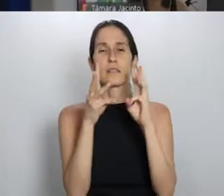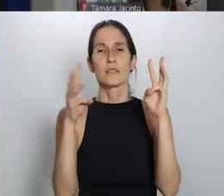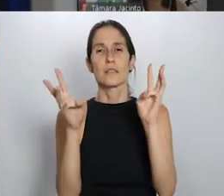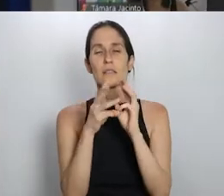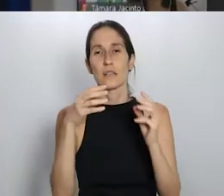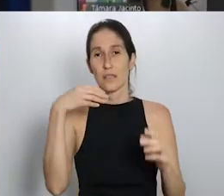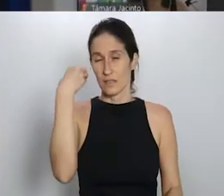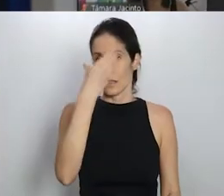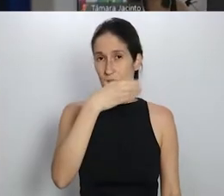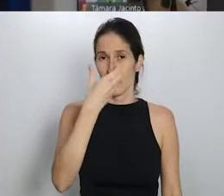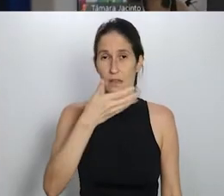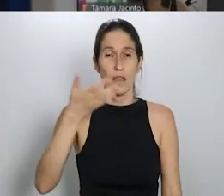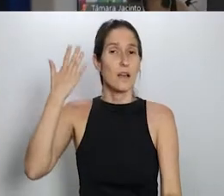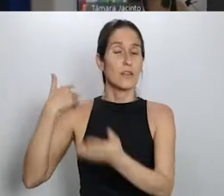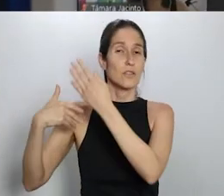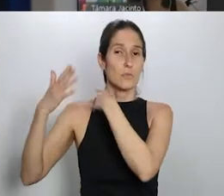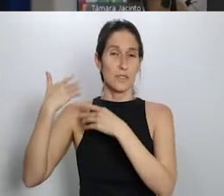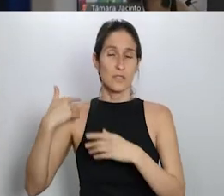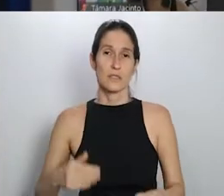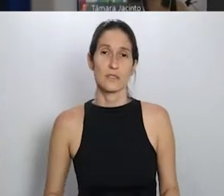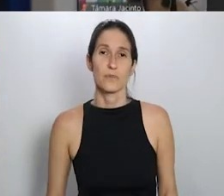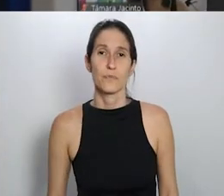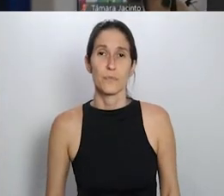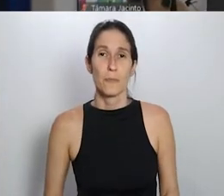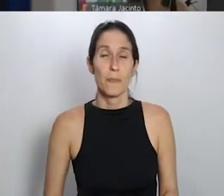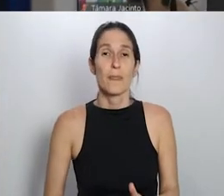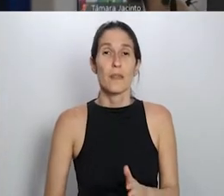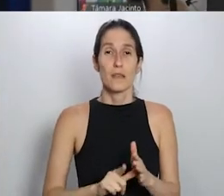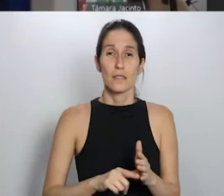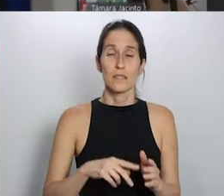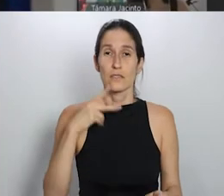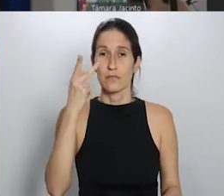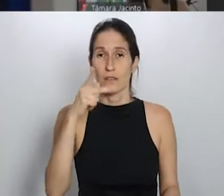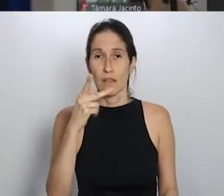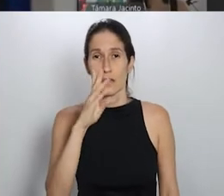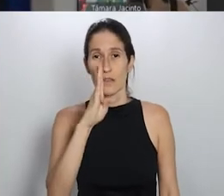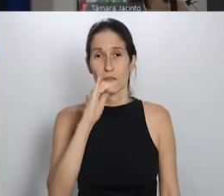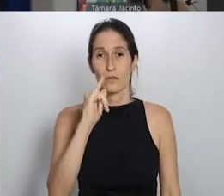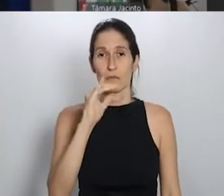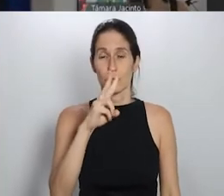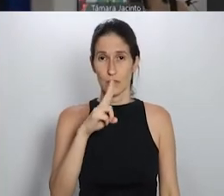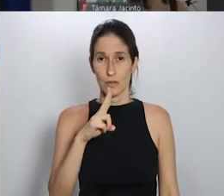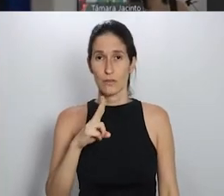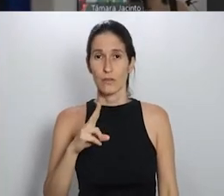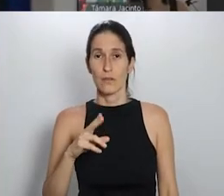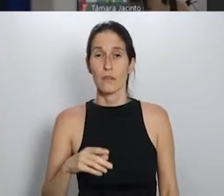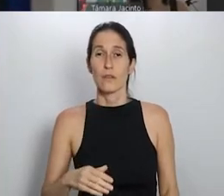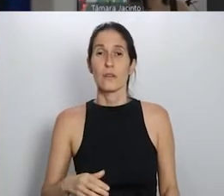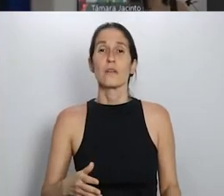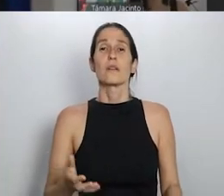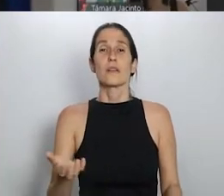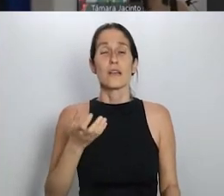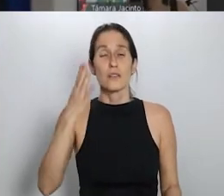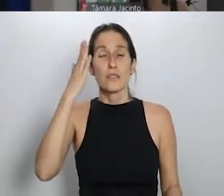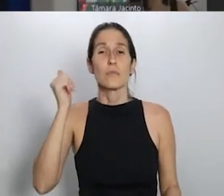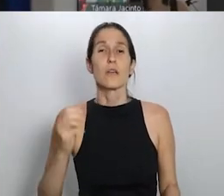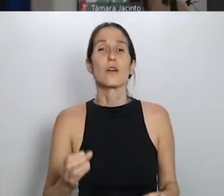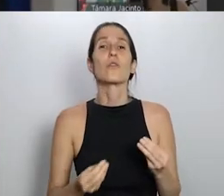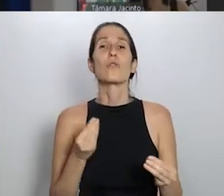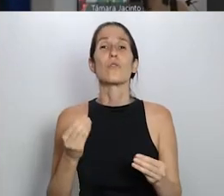depois fala um pouco, antes da gente falar com Dona Bill, vamos falar como foi esse encontro seu com Baracho, como é que você via